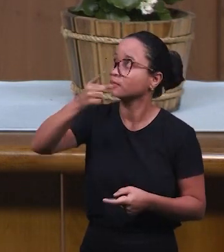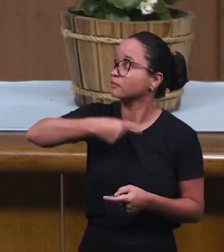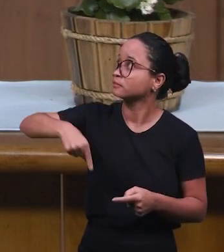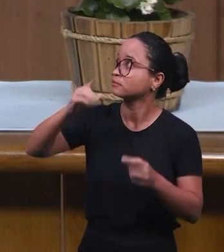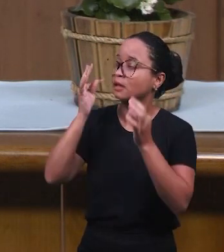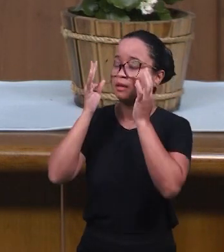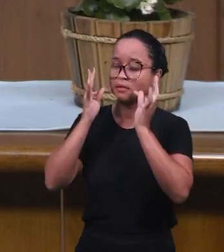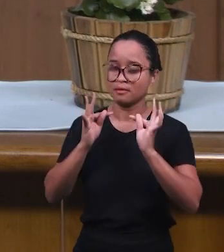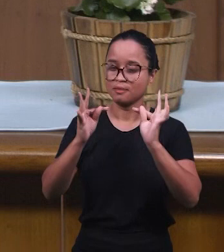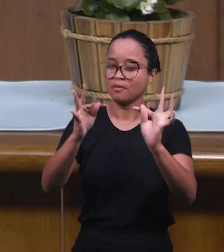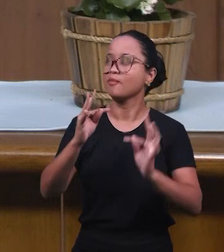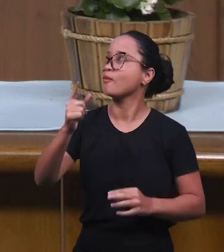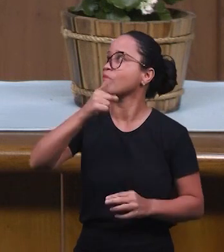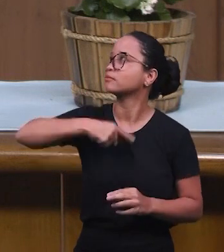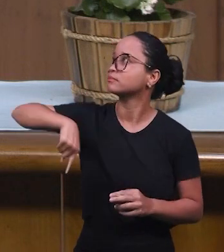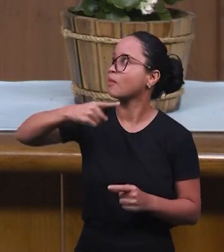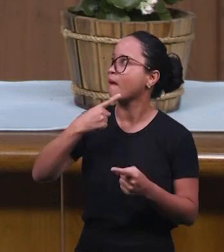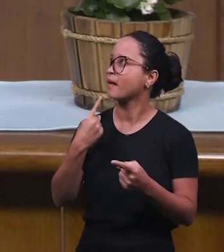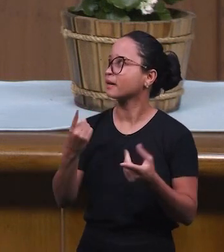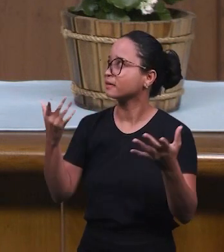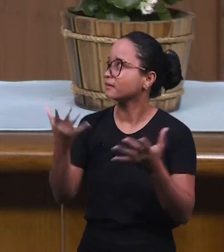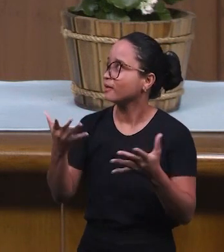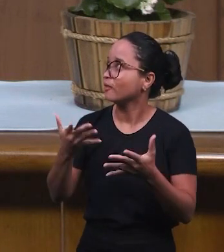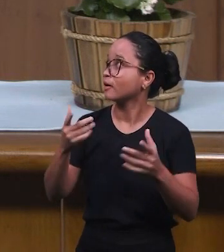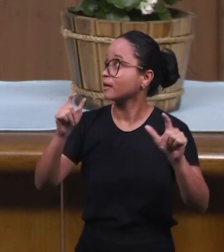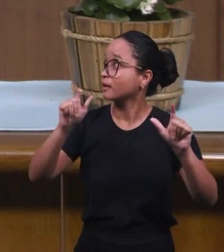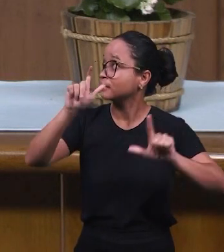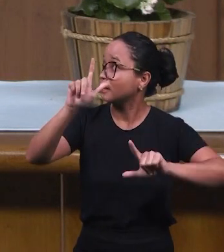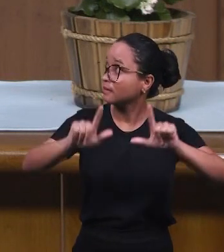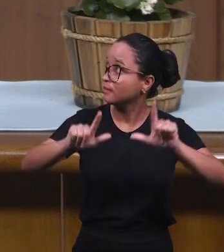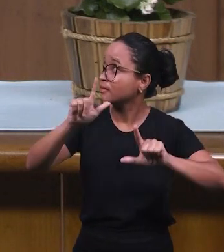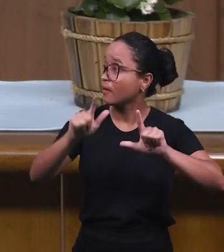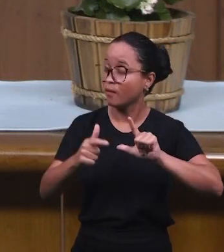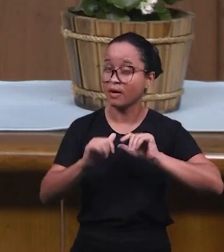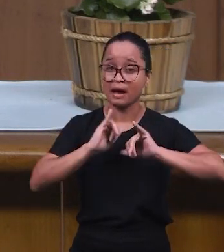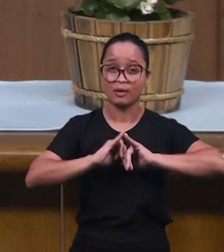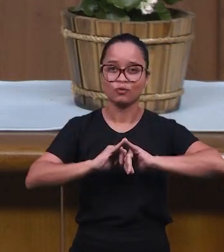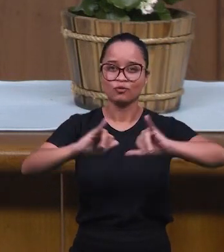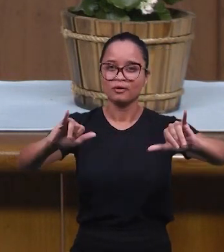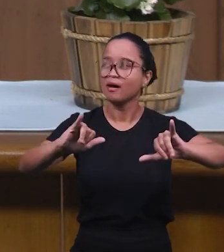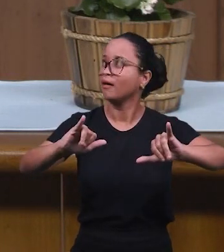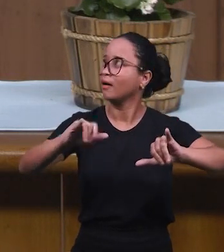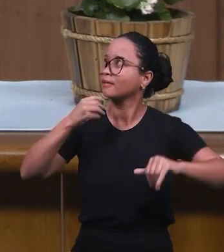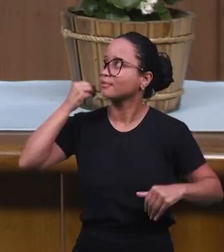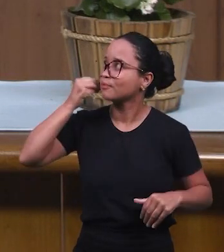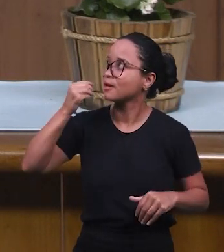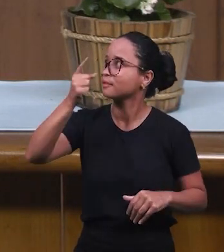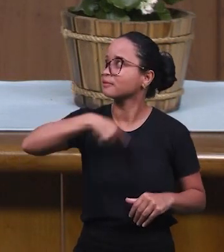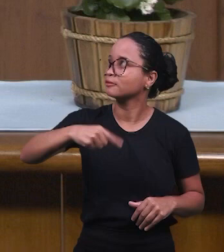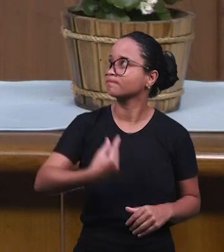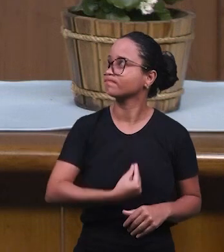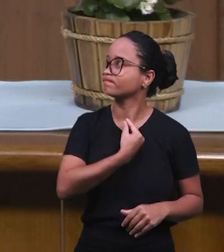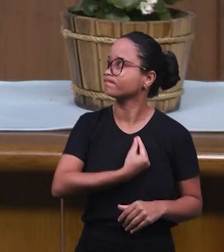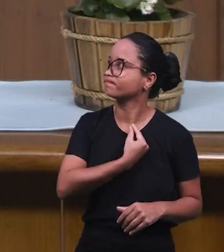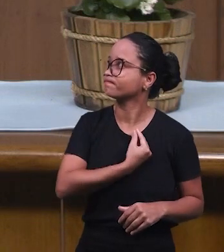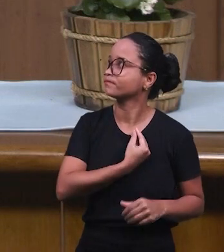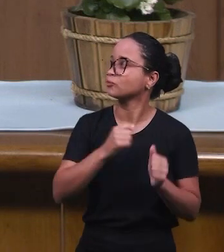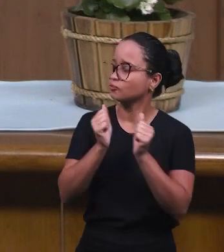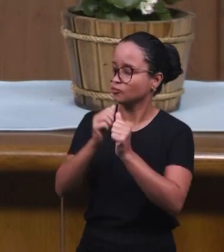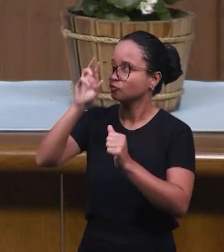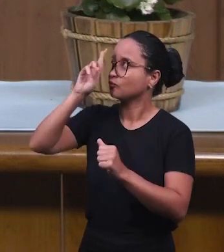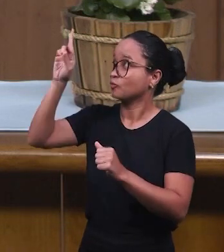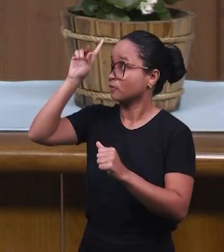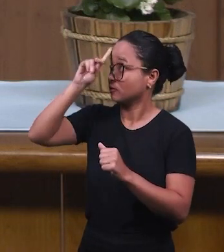nosso testemunho. E podemos, Senhor, aqui através da televisão, anunciar esta experiência que vivemos